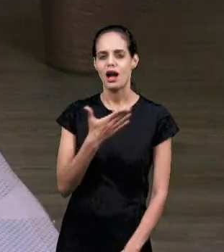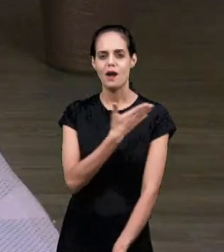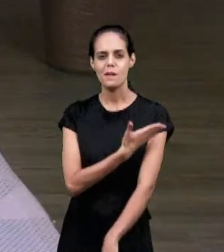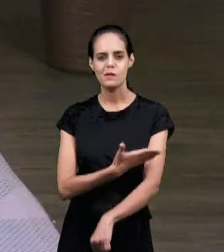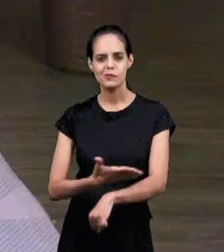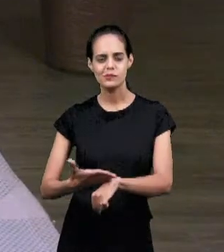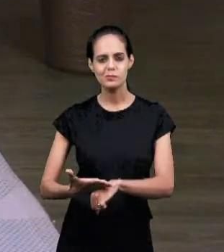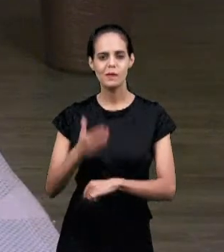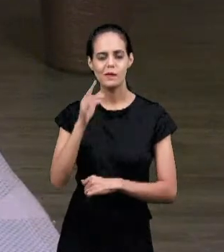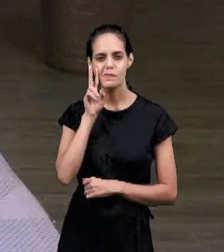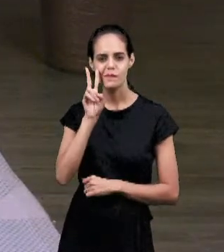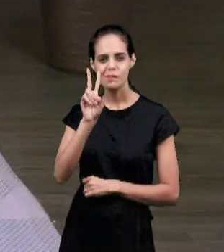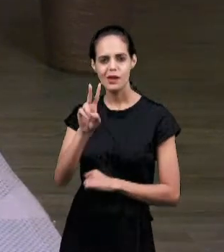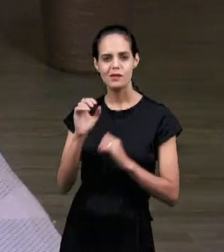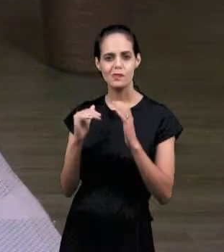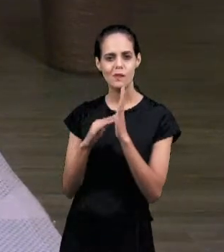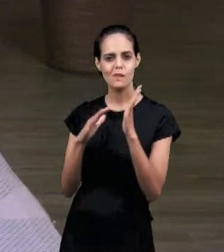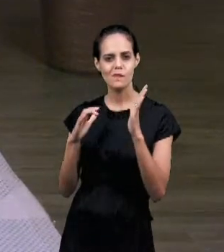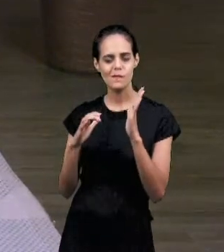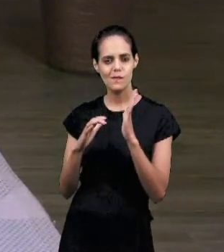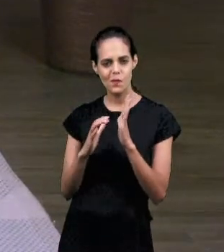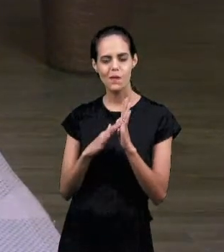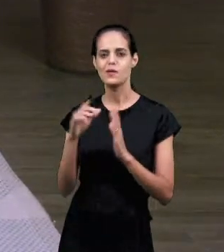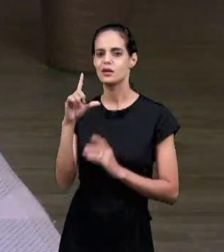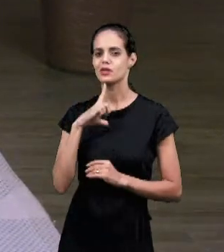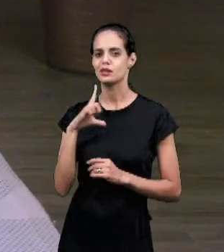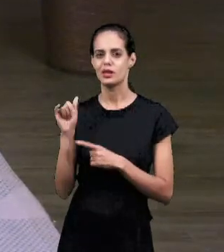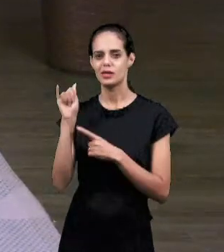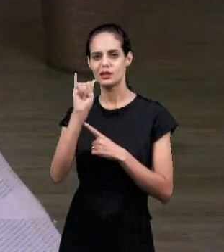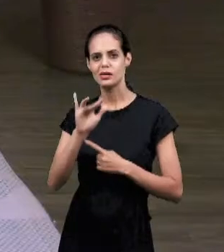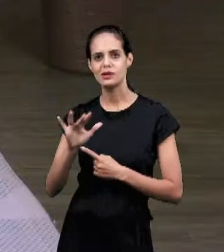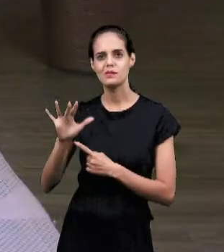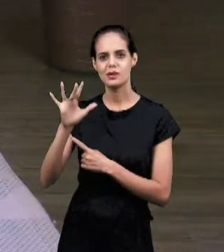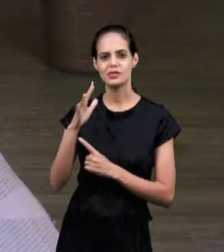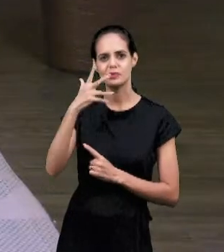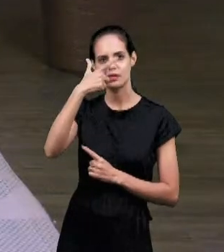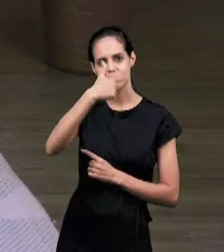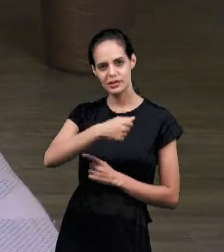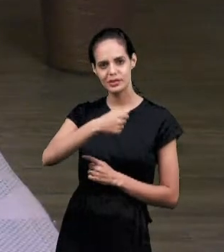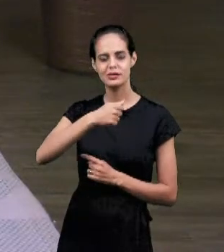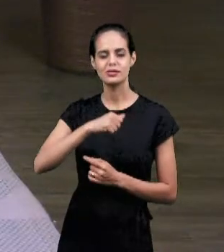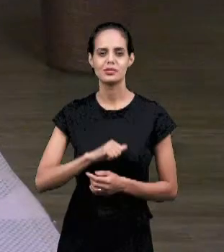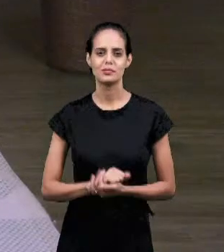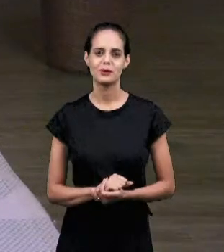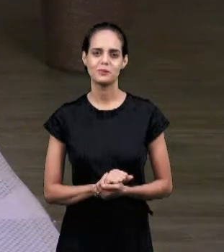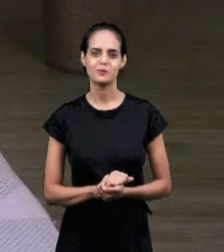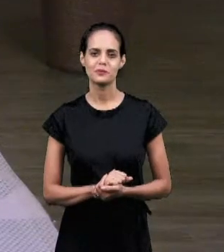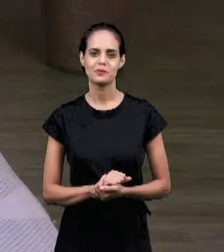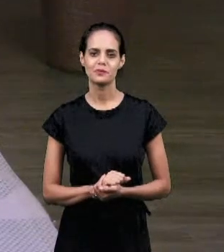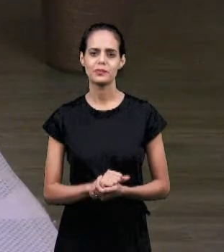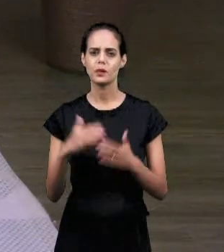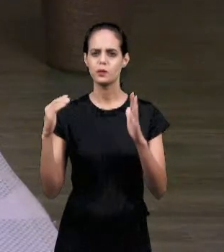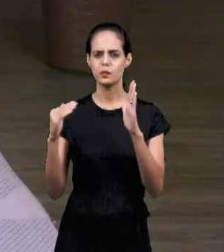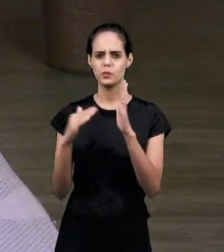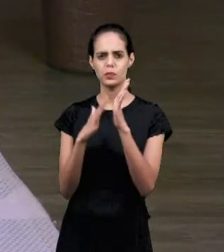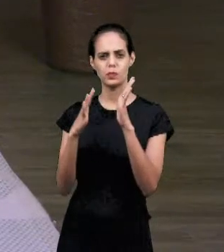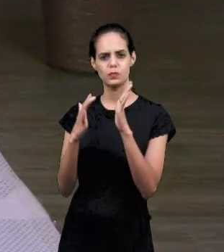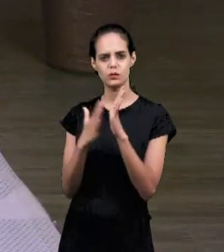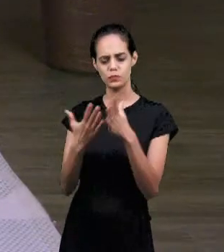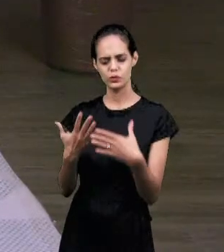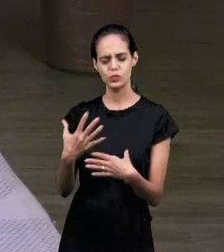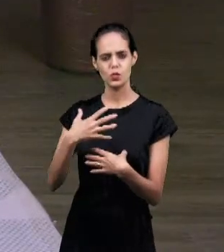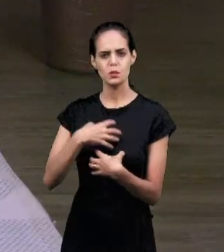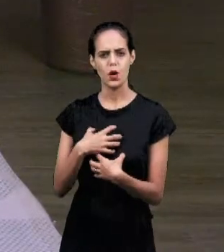tal. São imagens belíssimas. O louvor, o louvor de maneira geral,